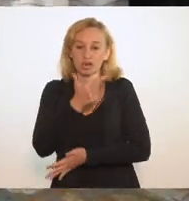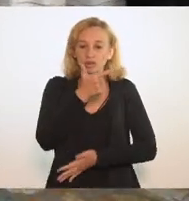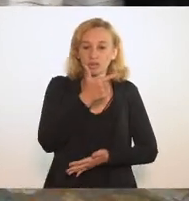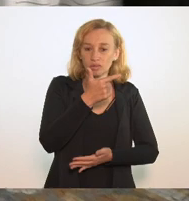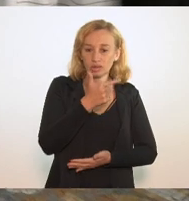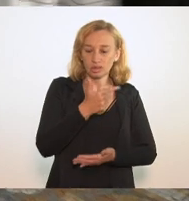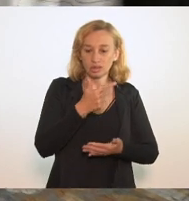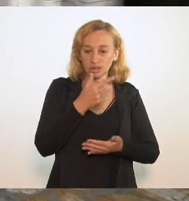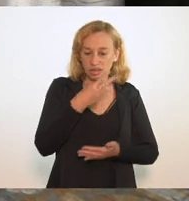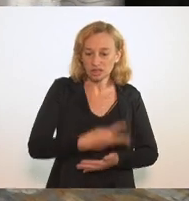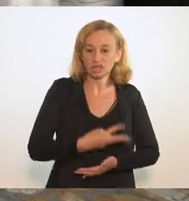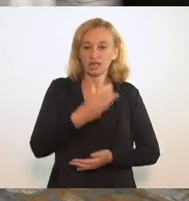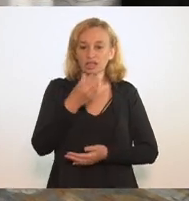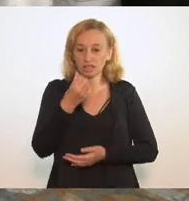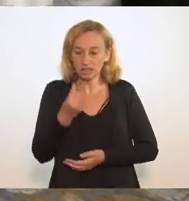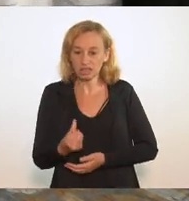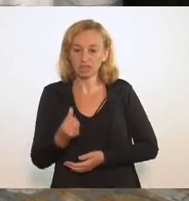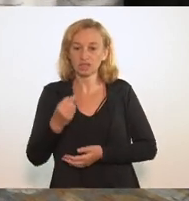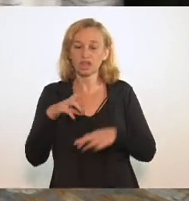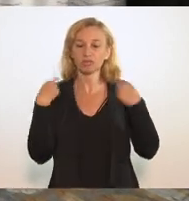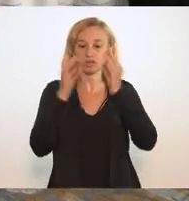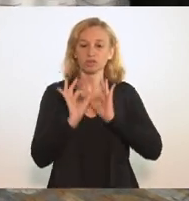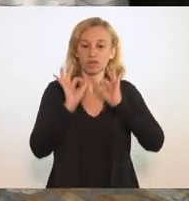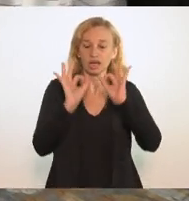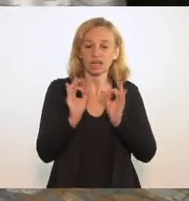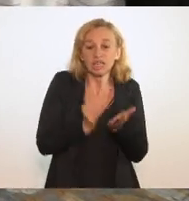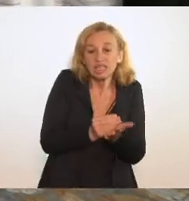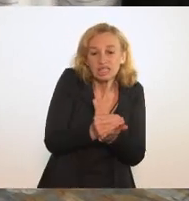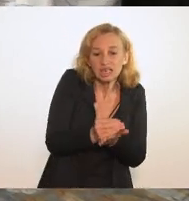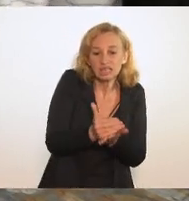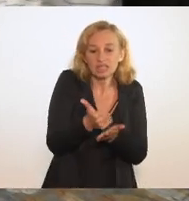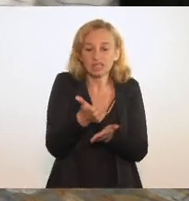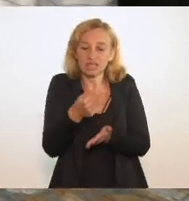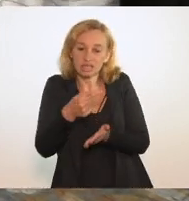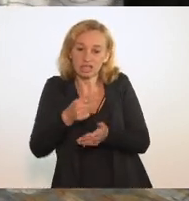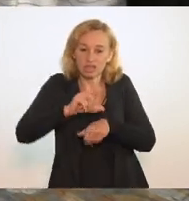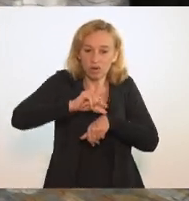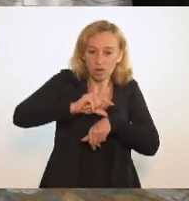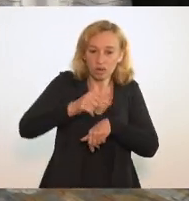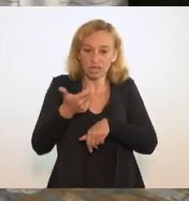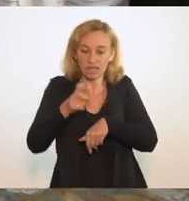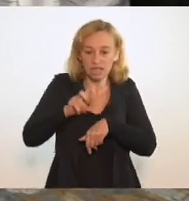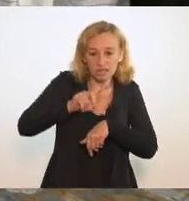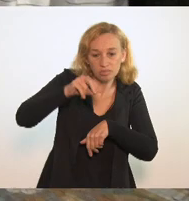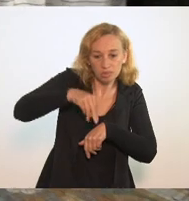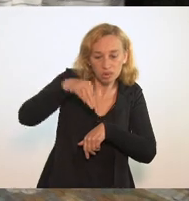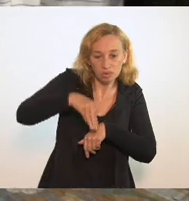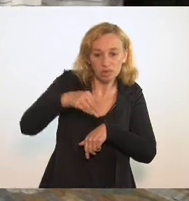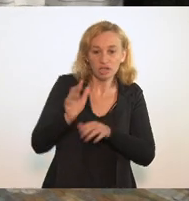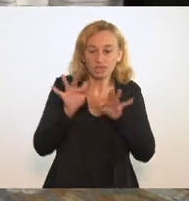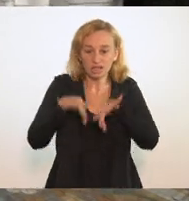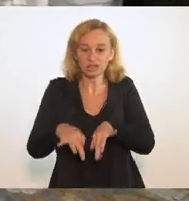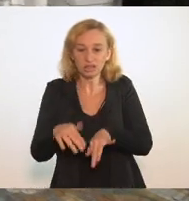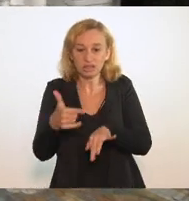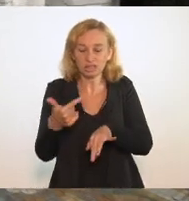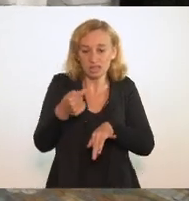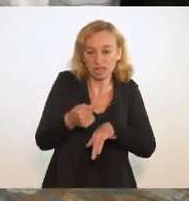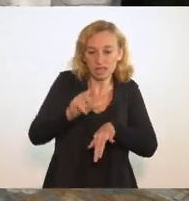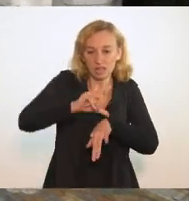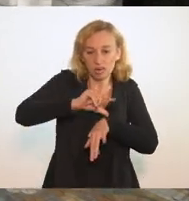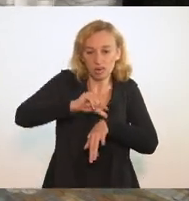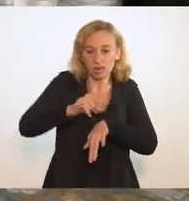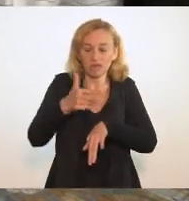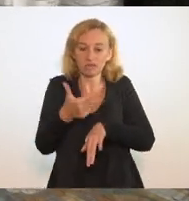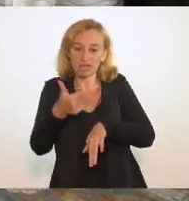na 36ª sessão extraordinária, que, iniciada às 17 horas e 15 minutos, encerrou-se às